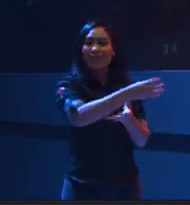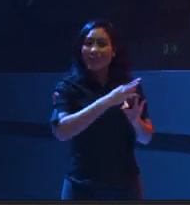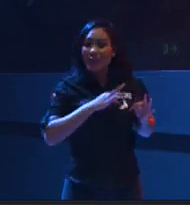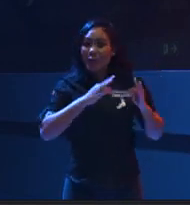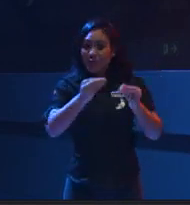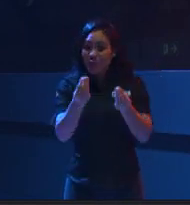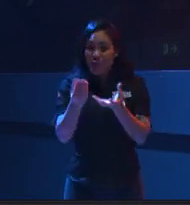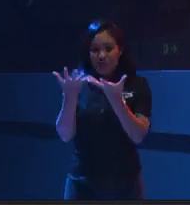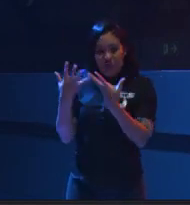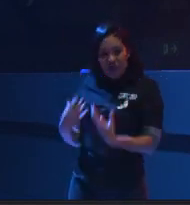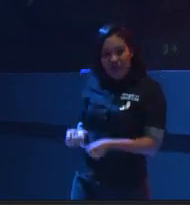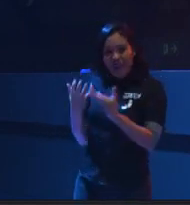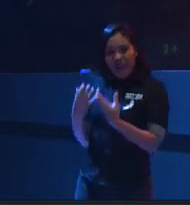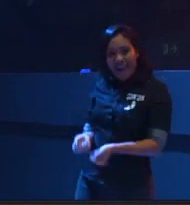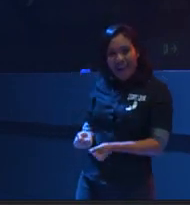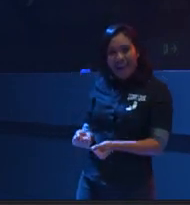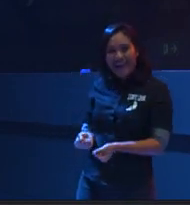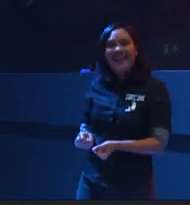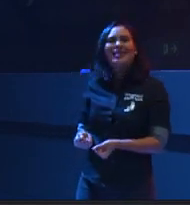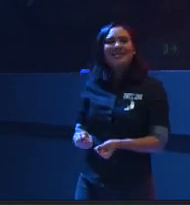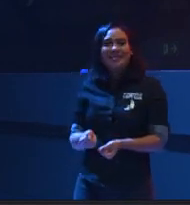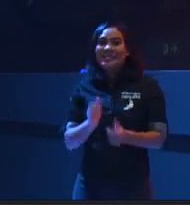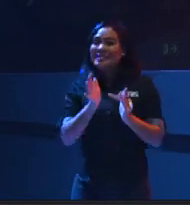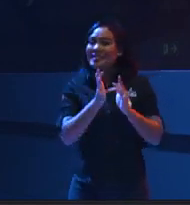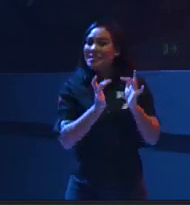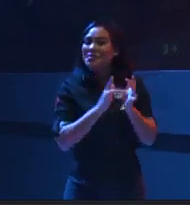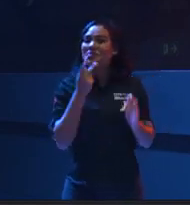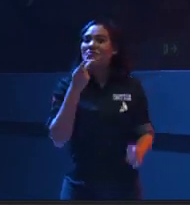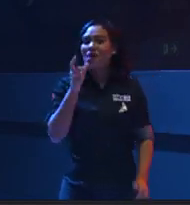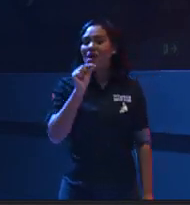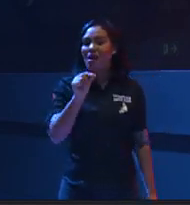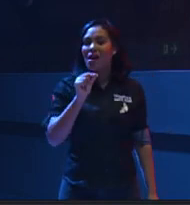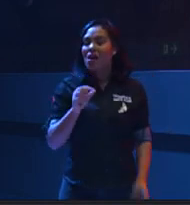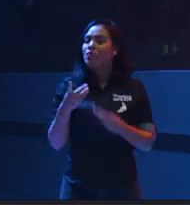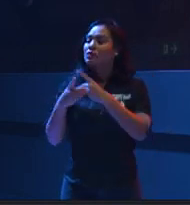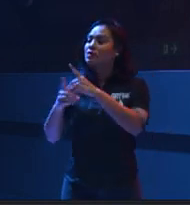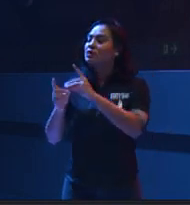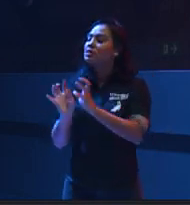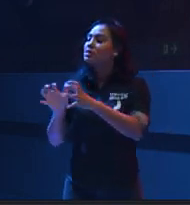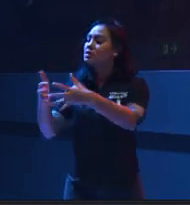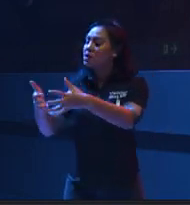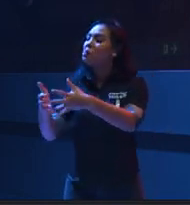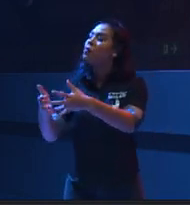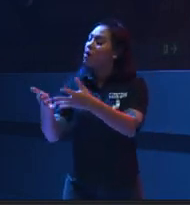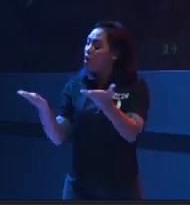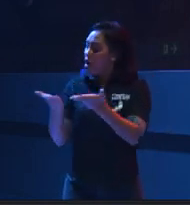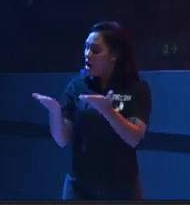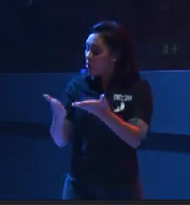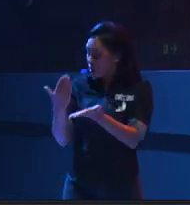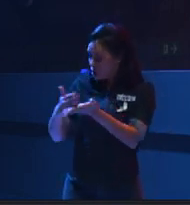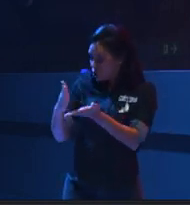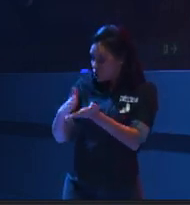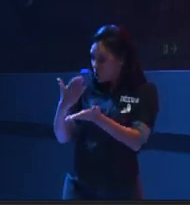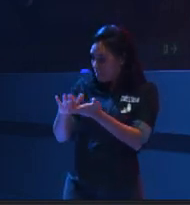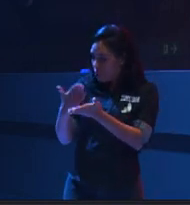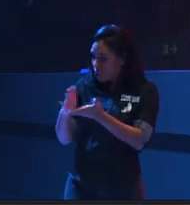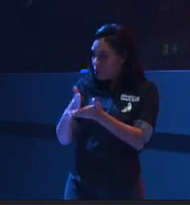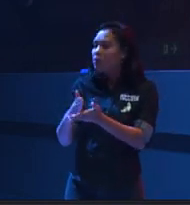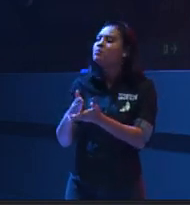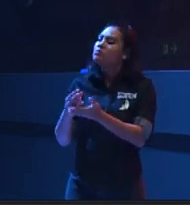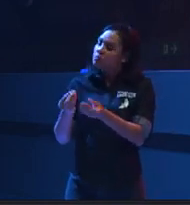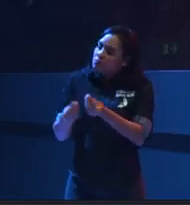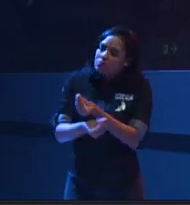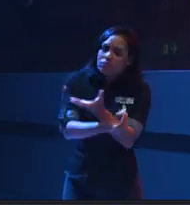para comer disse aos seus discípulos a juntem os pedaços que sobraram que nada seja